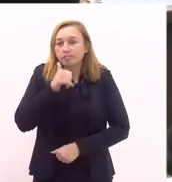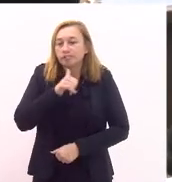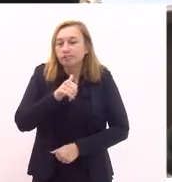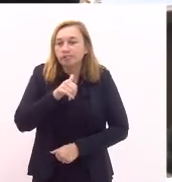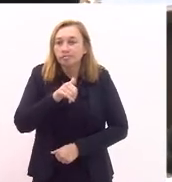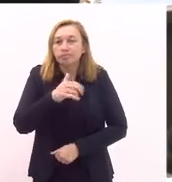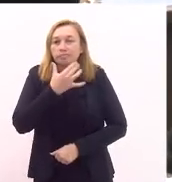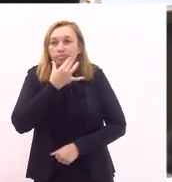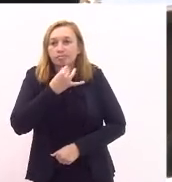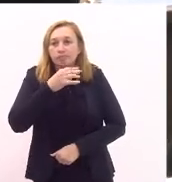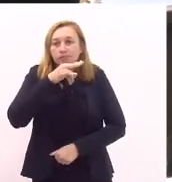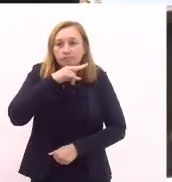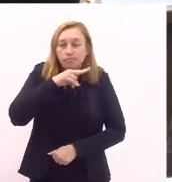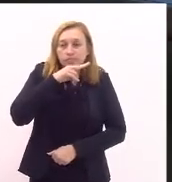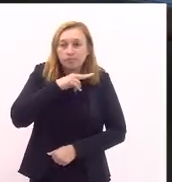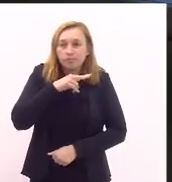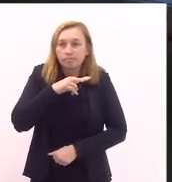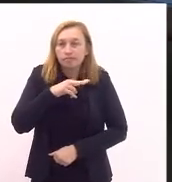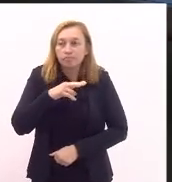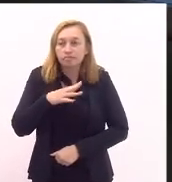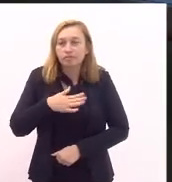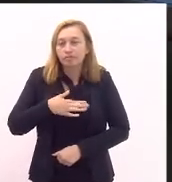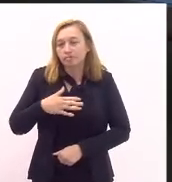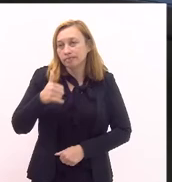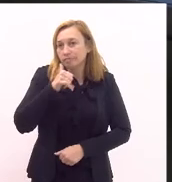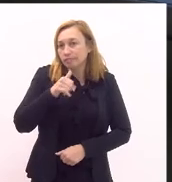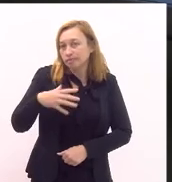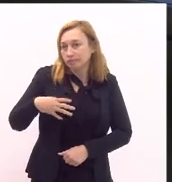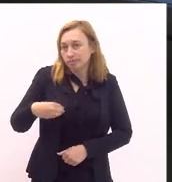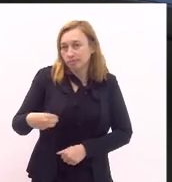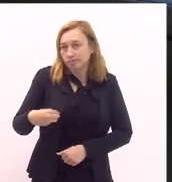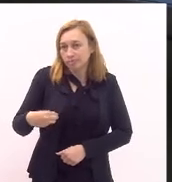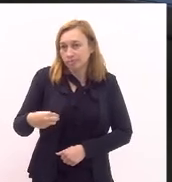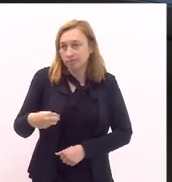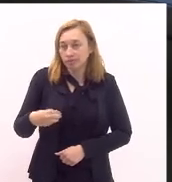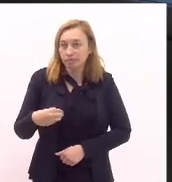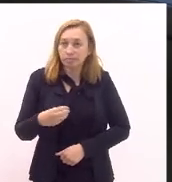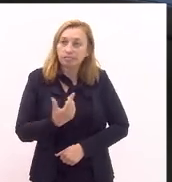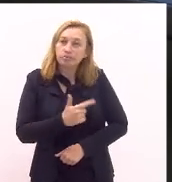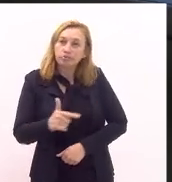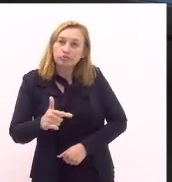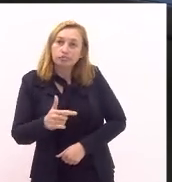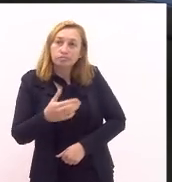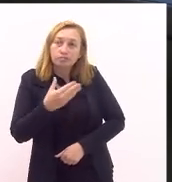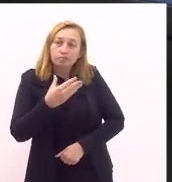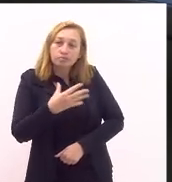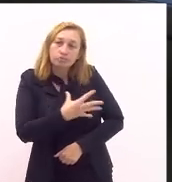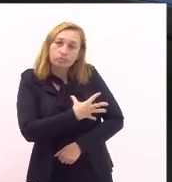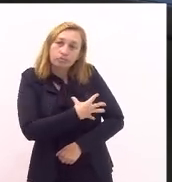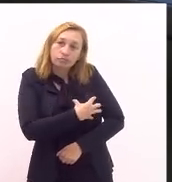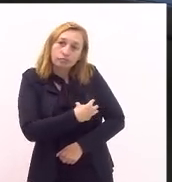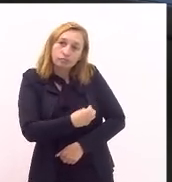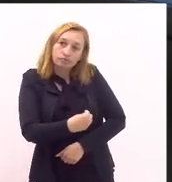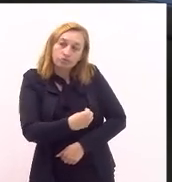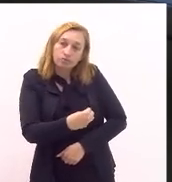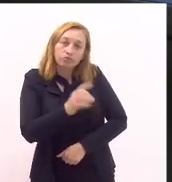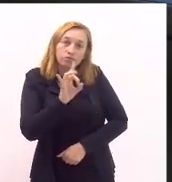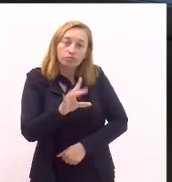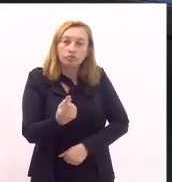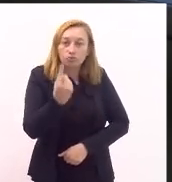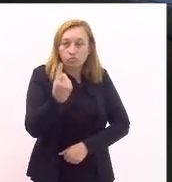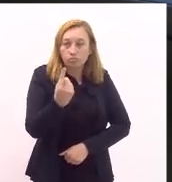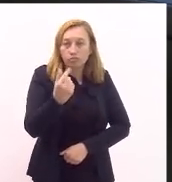netos tô aqui com minha filha agora eu não tenho mais filhos Eu tenho uma